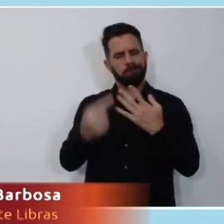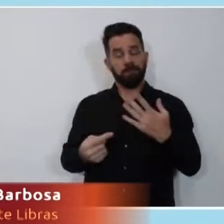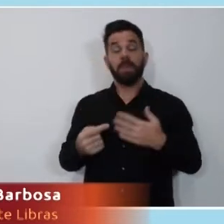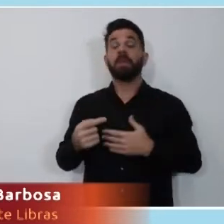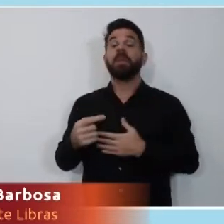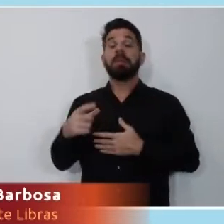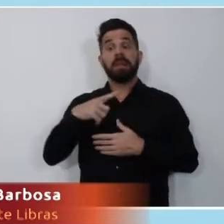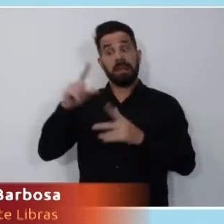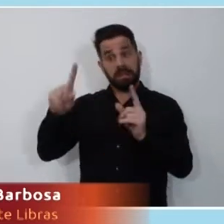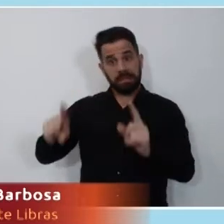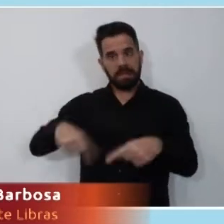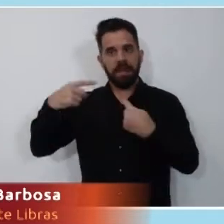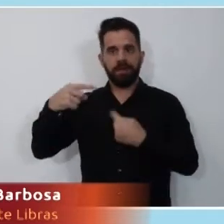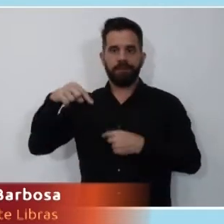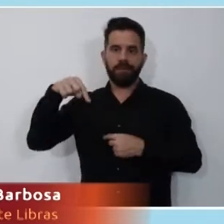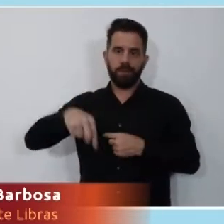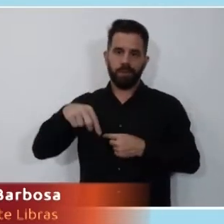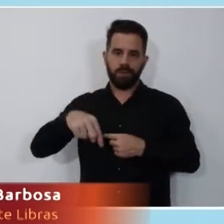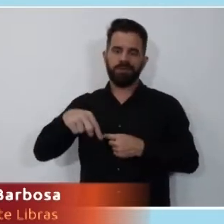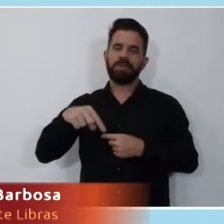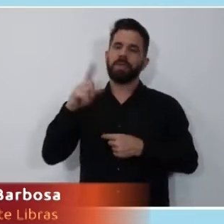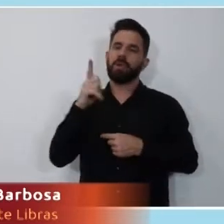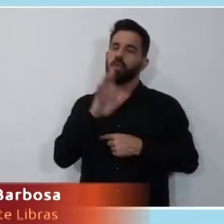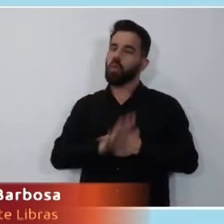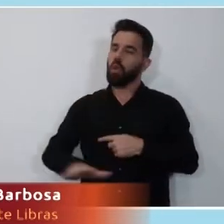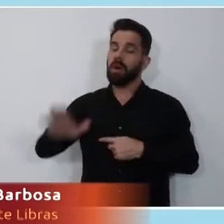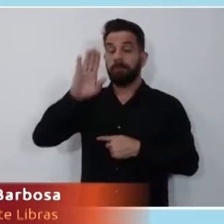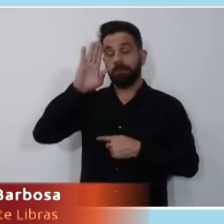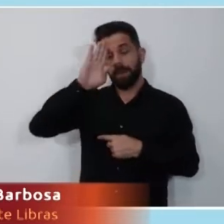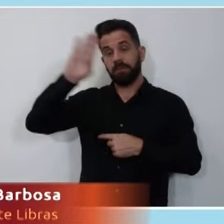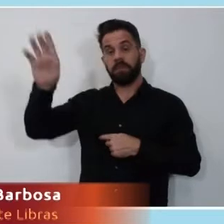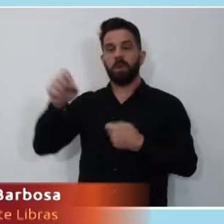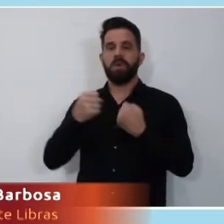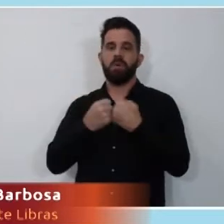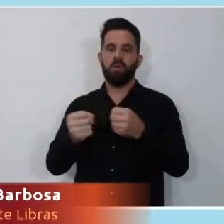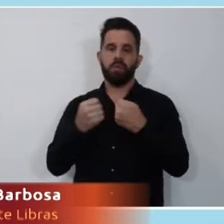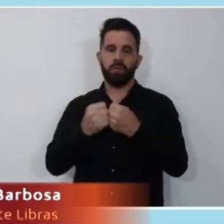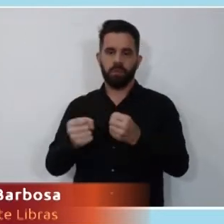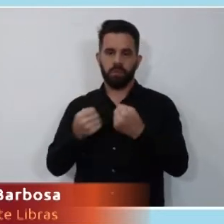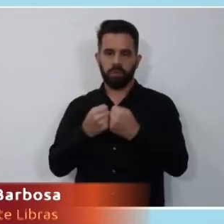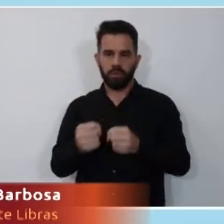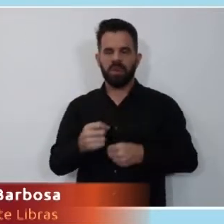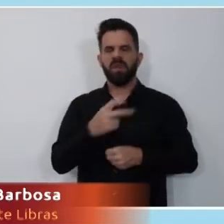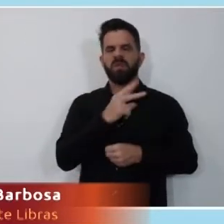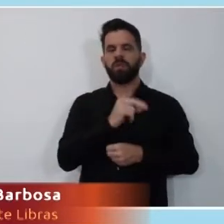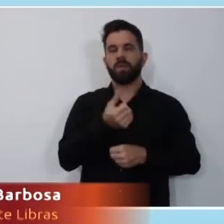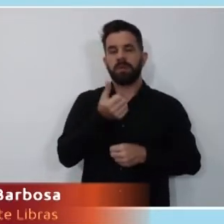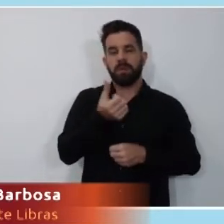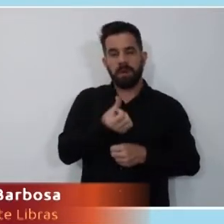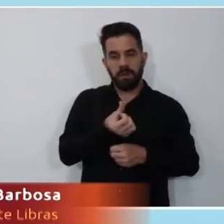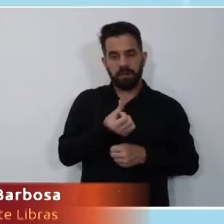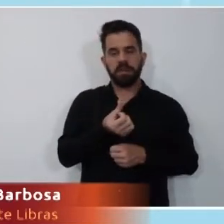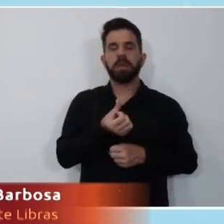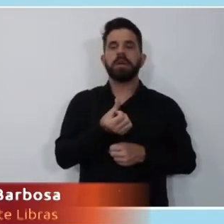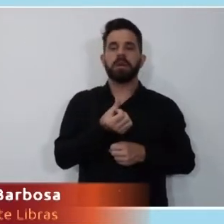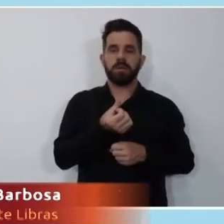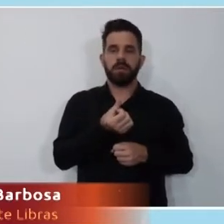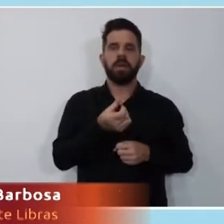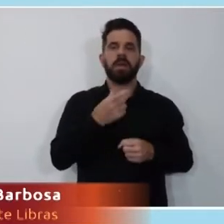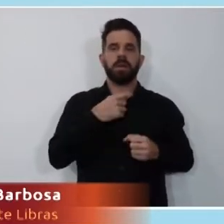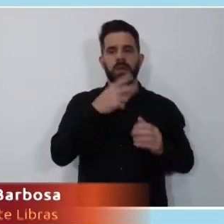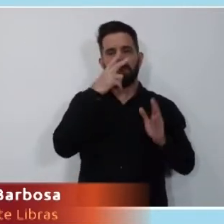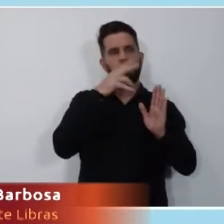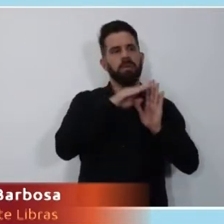questão do transporte coletivo, né? E ele já tem, desde 2016, tem apresentado uma queda enquanto usuários que pagam